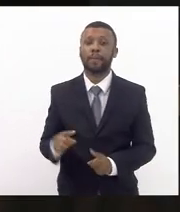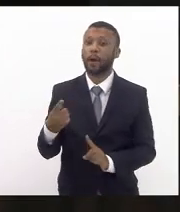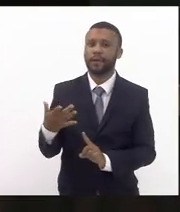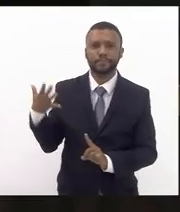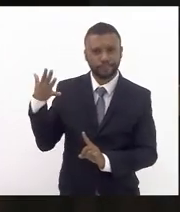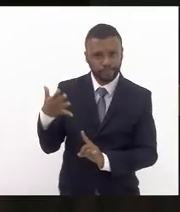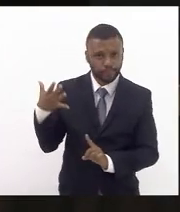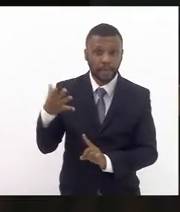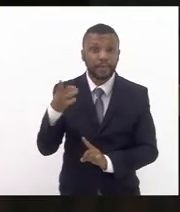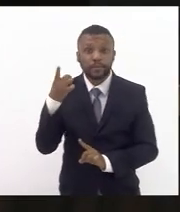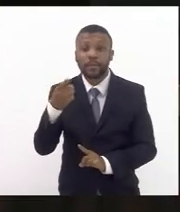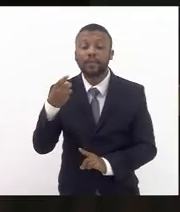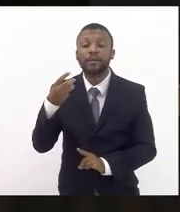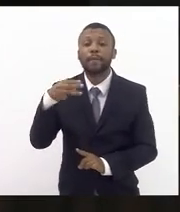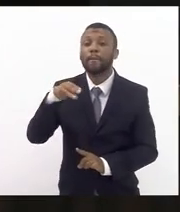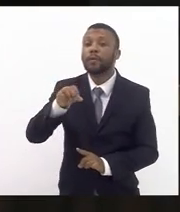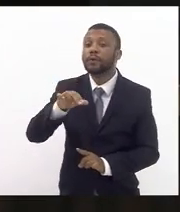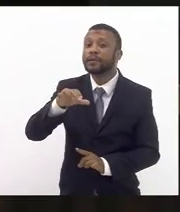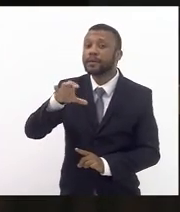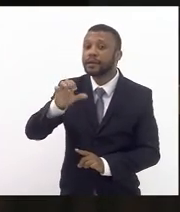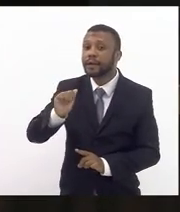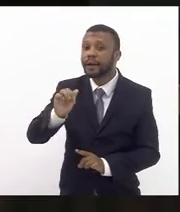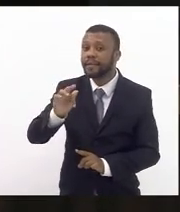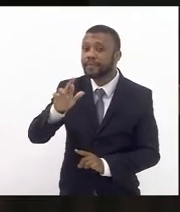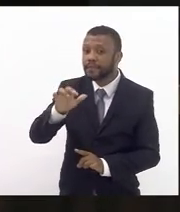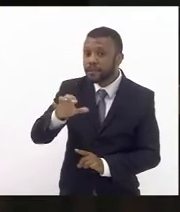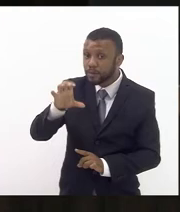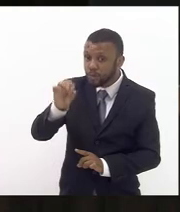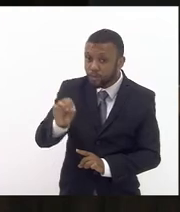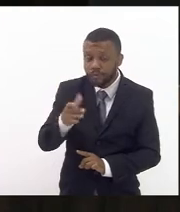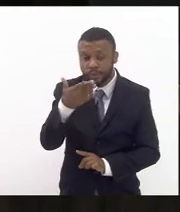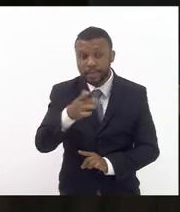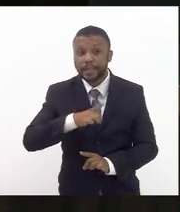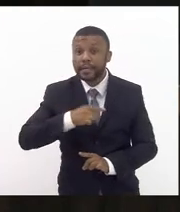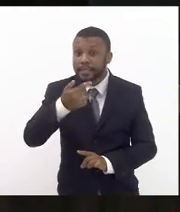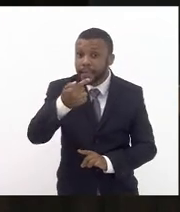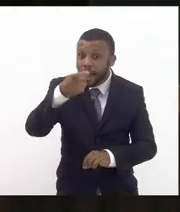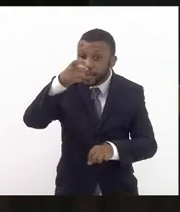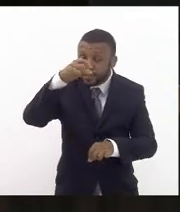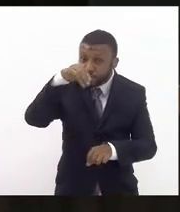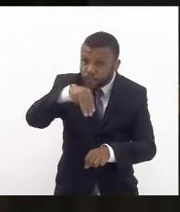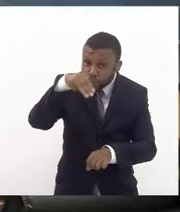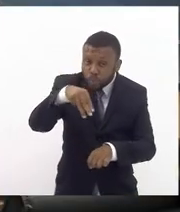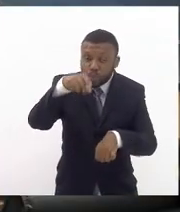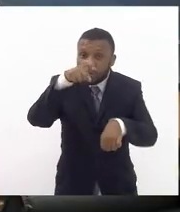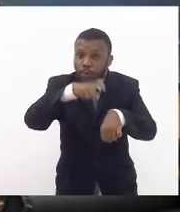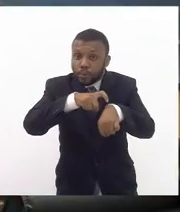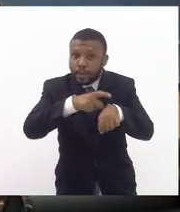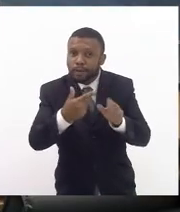é a deputada Mônica Francisco. Vossa Excelência dispõe de 7 minutos no tempo regimental.